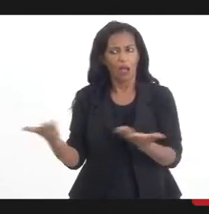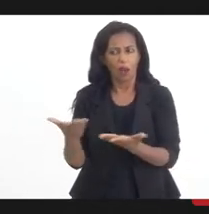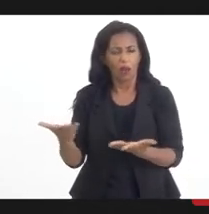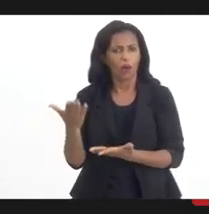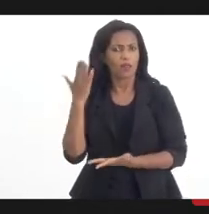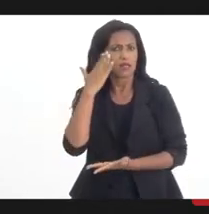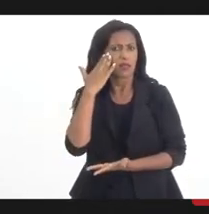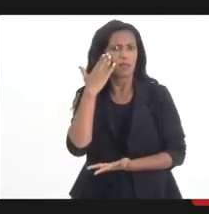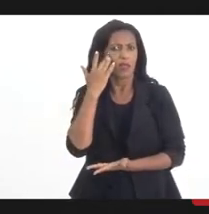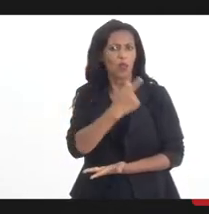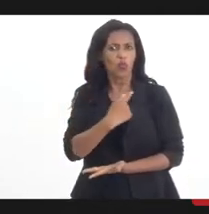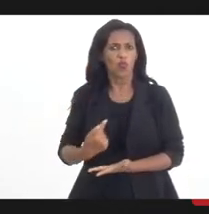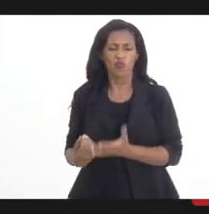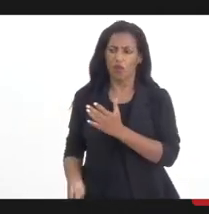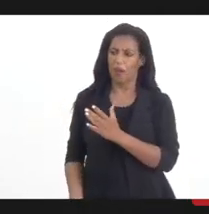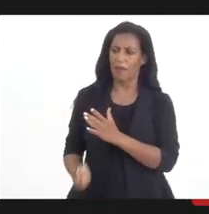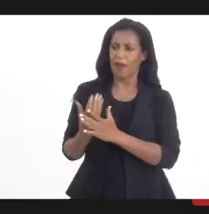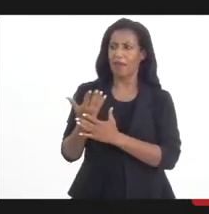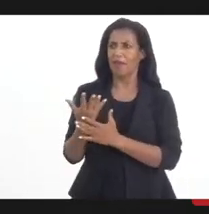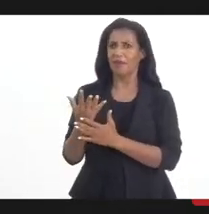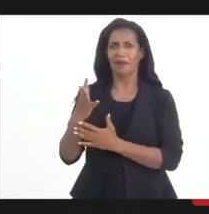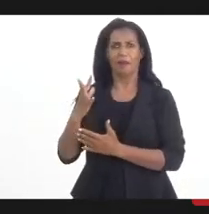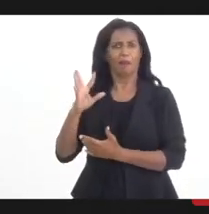do Estado apareça com a solução.